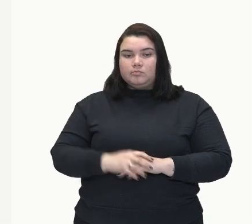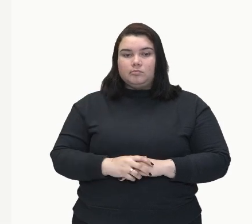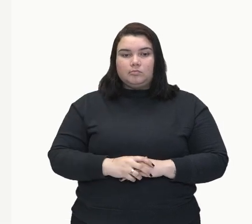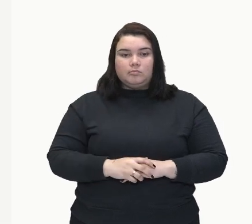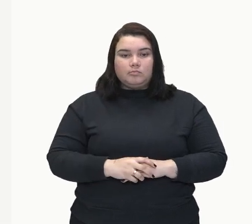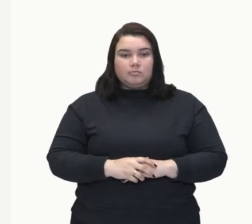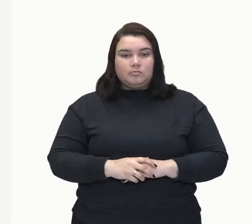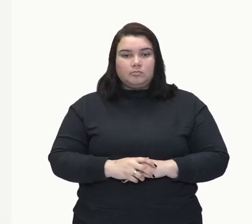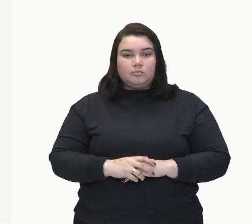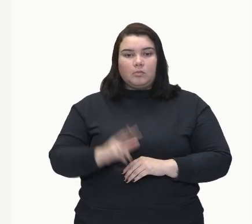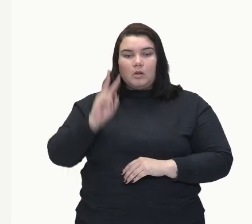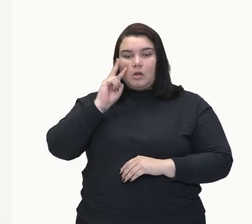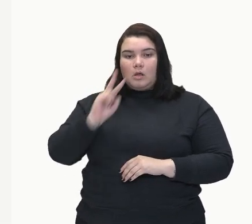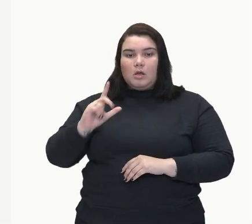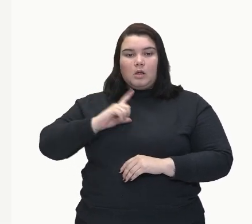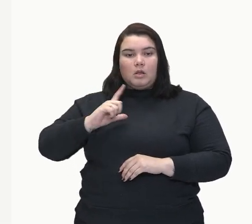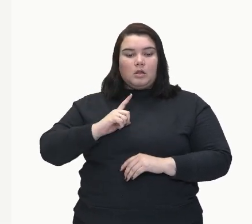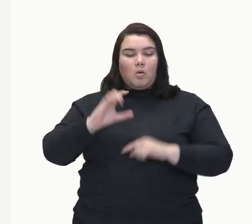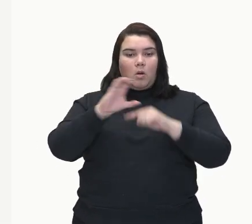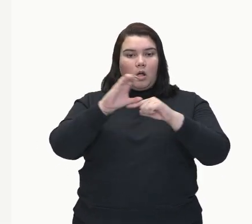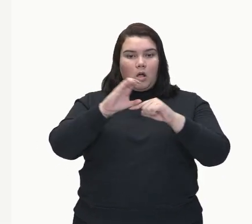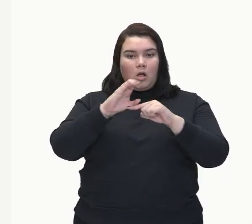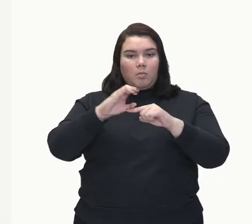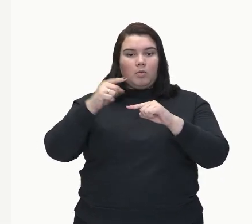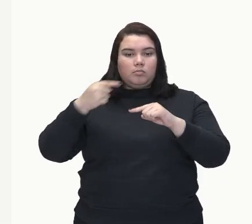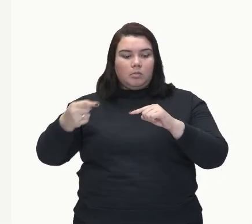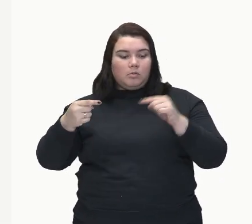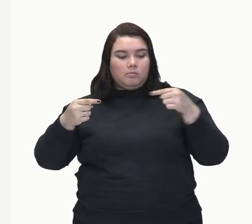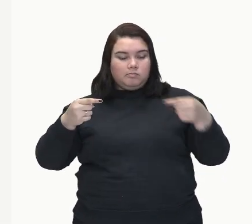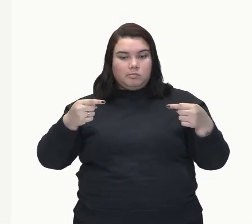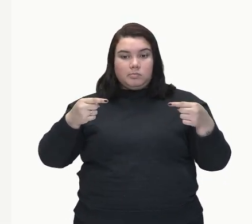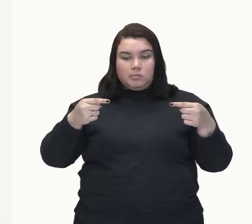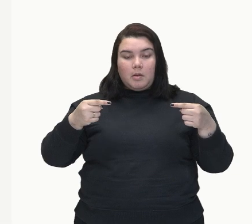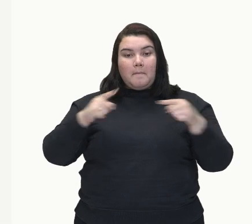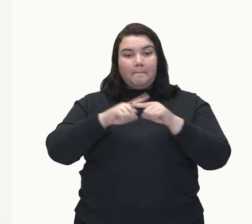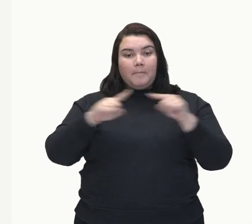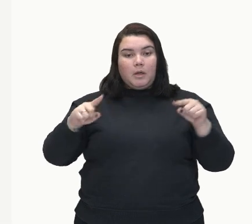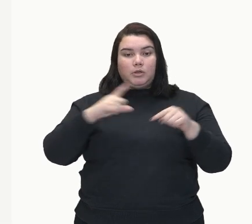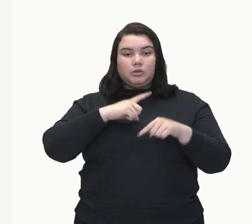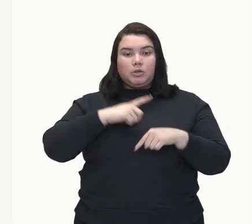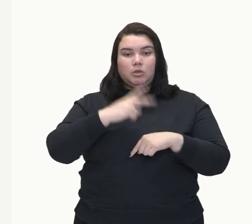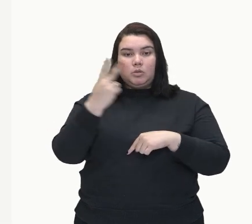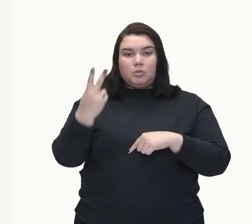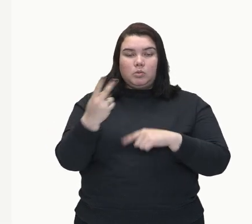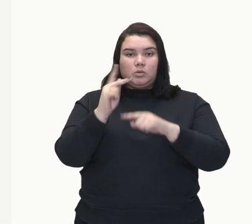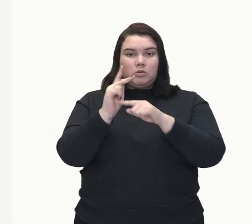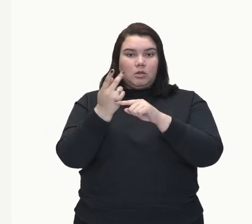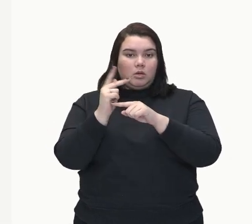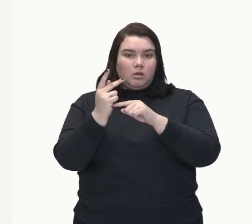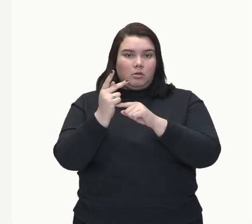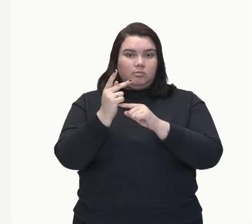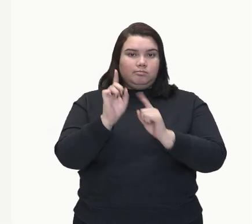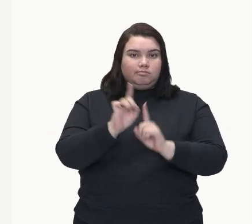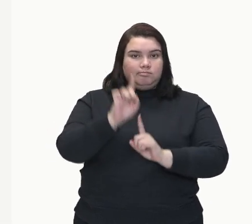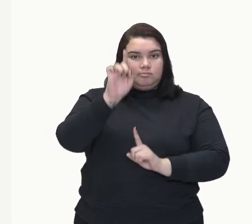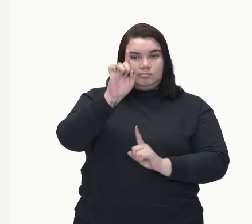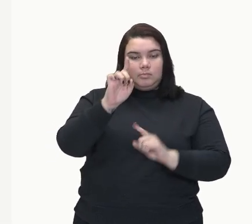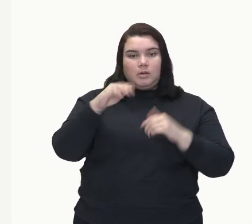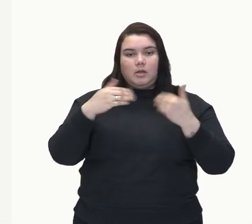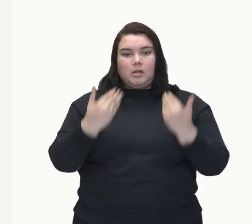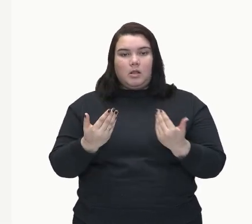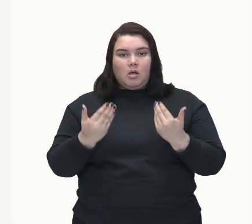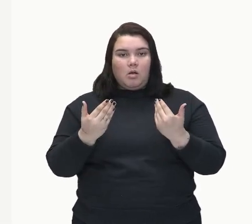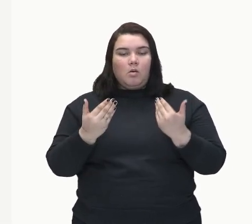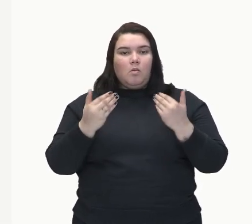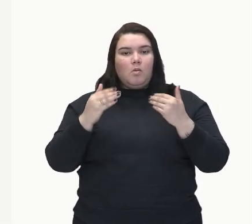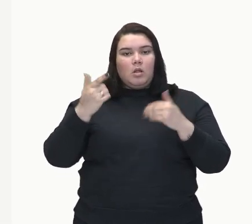tem esse ligante, porém, ele tem dois hidrogênios. Portanto, esse carbono aqui não é assimétrico. Qual